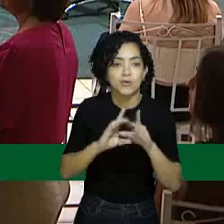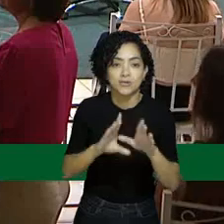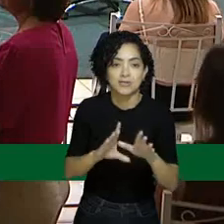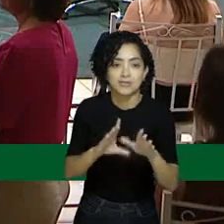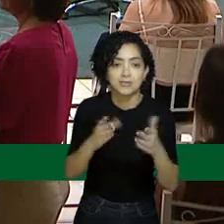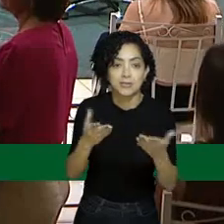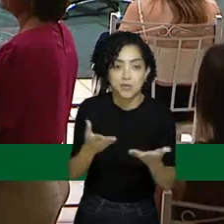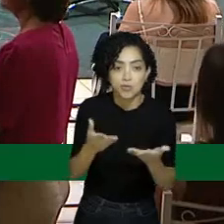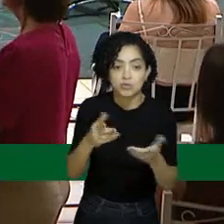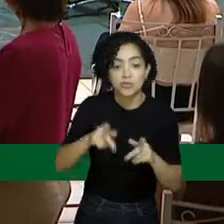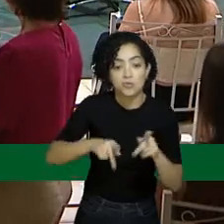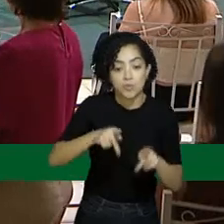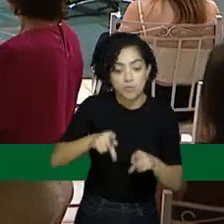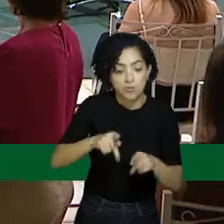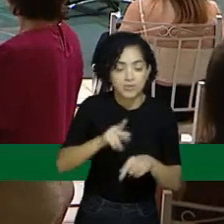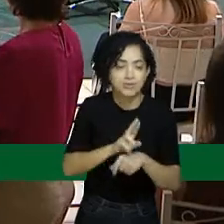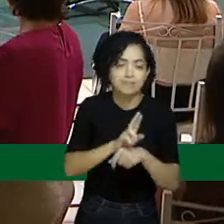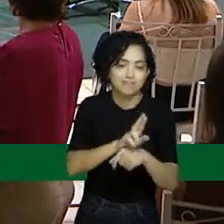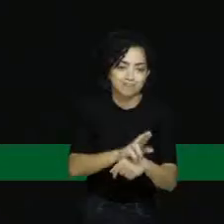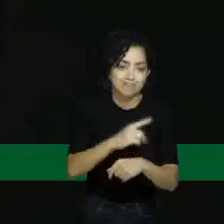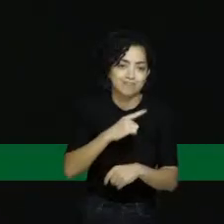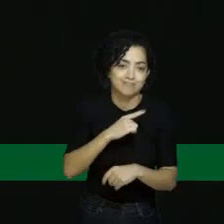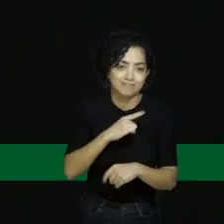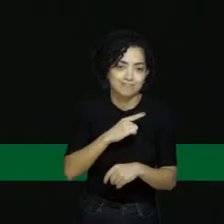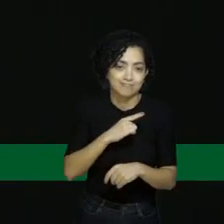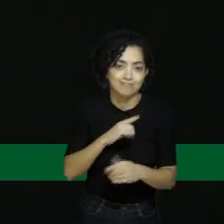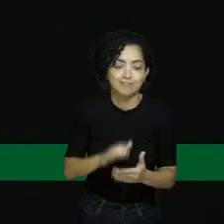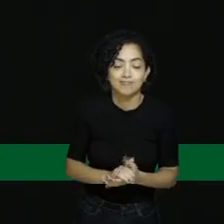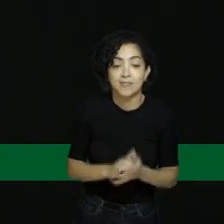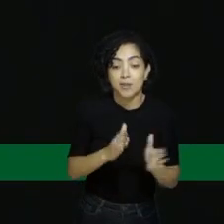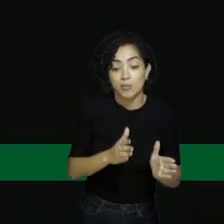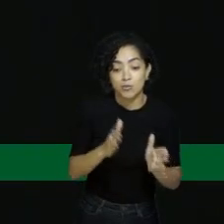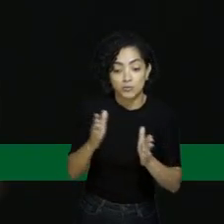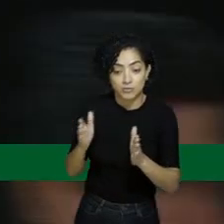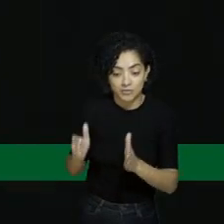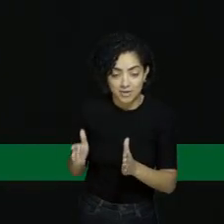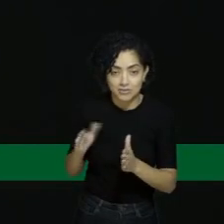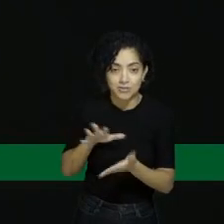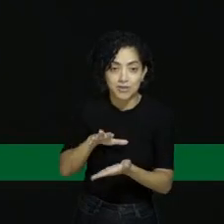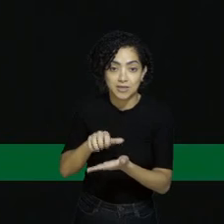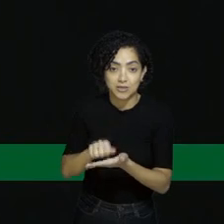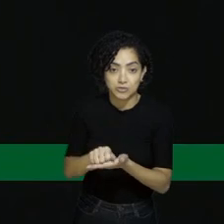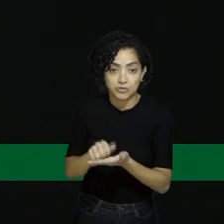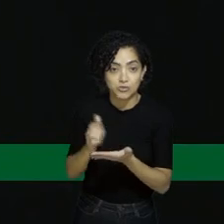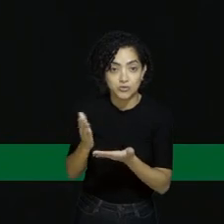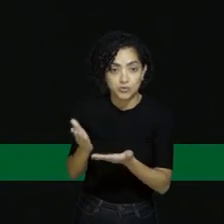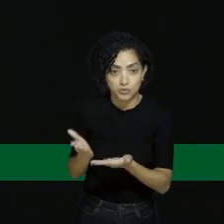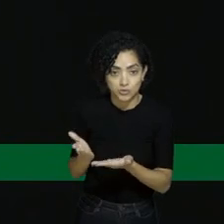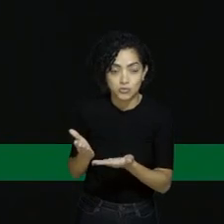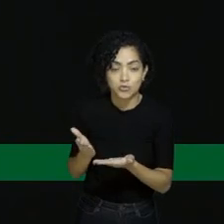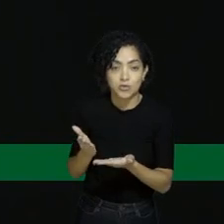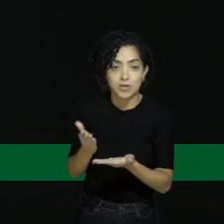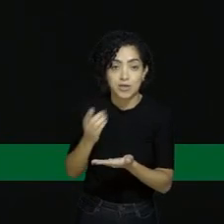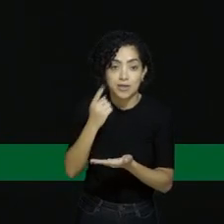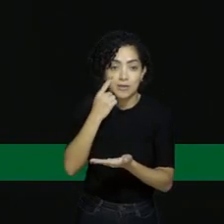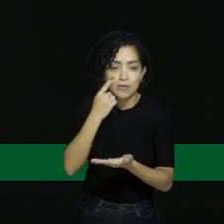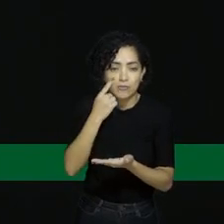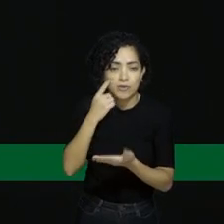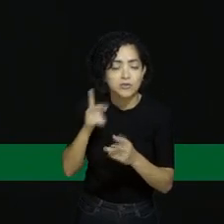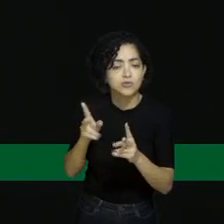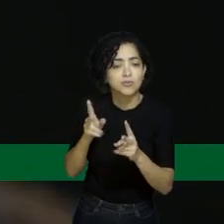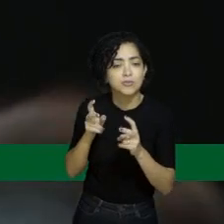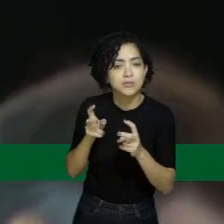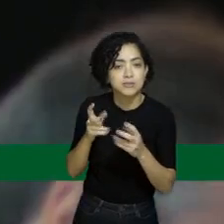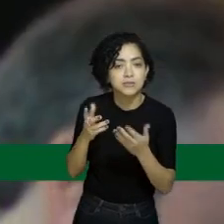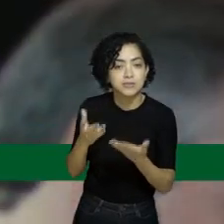a população é representada. Por outro lado, queria deixar o registro aqui que eu vejo que até